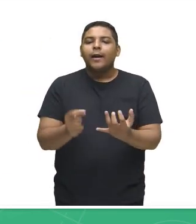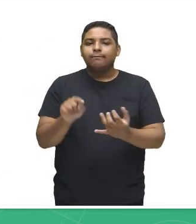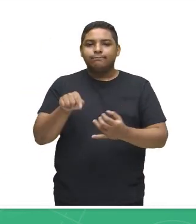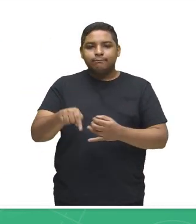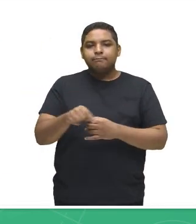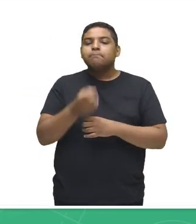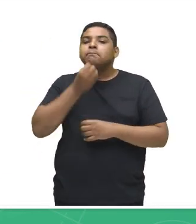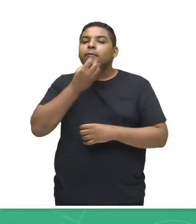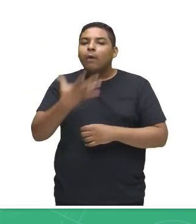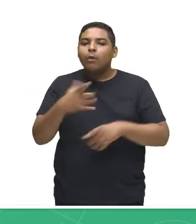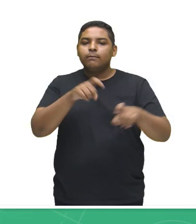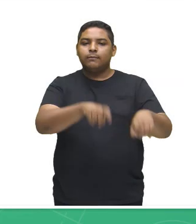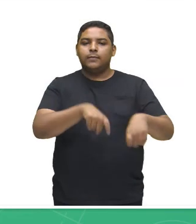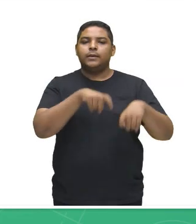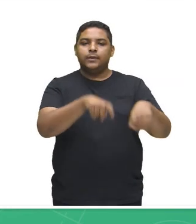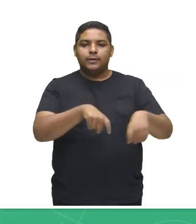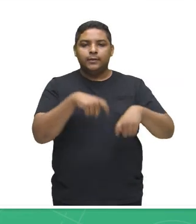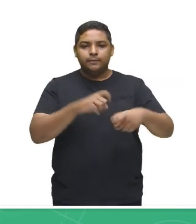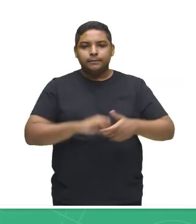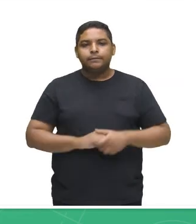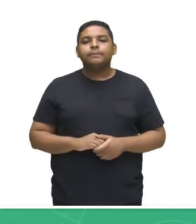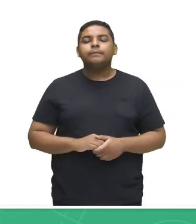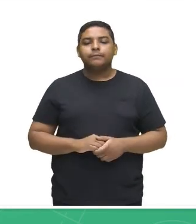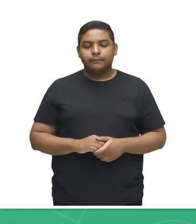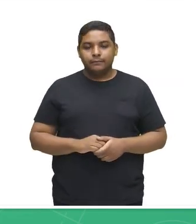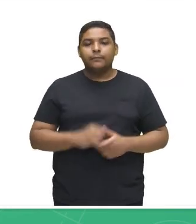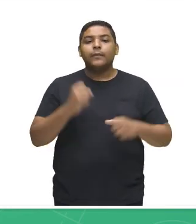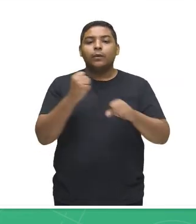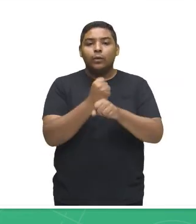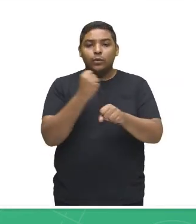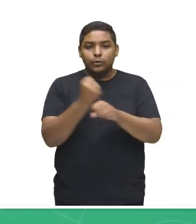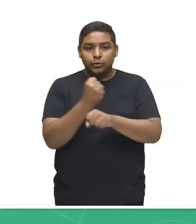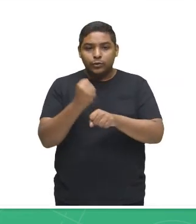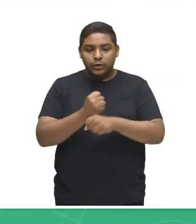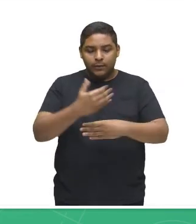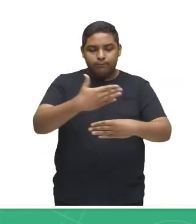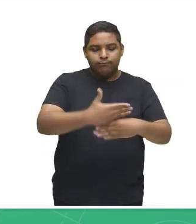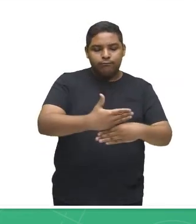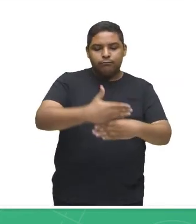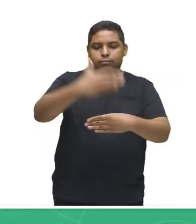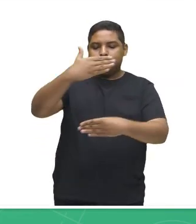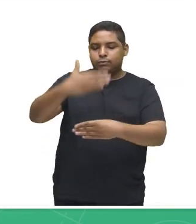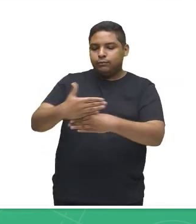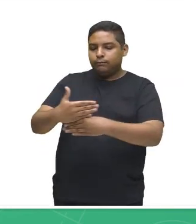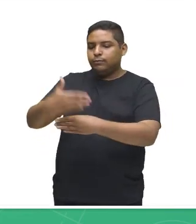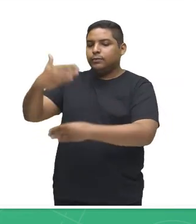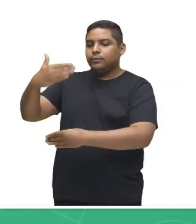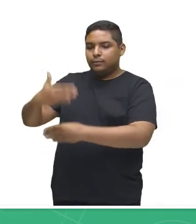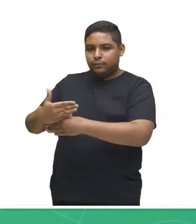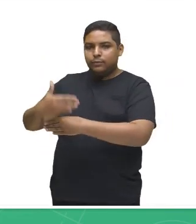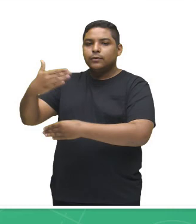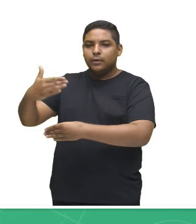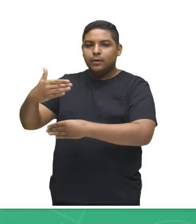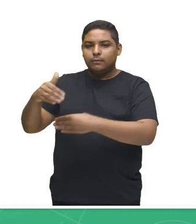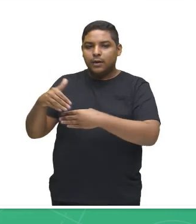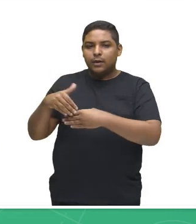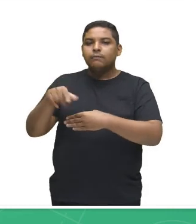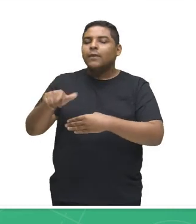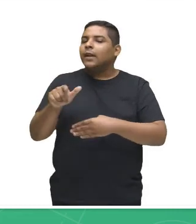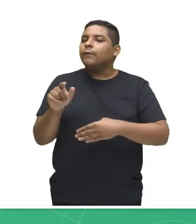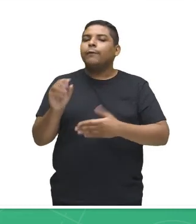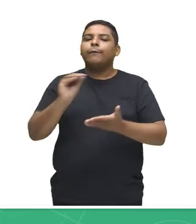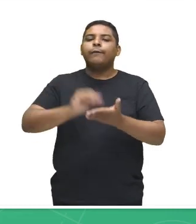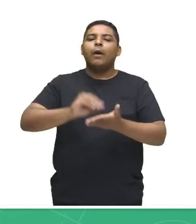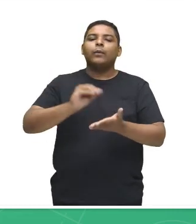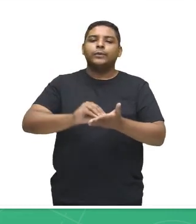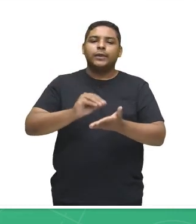os povos da Antiguidade Oriental construíram diques, que são aquelas barreiras e represas para que a água não faltasse durante